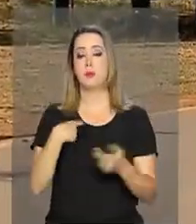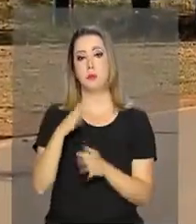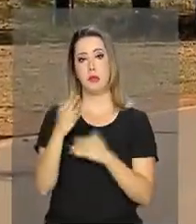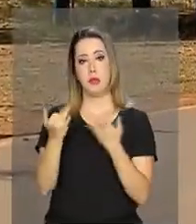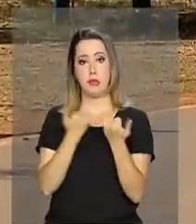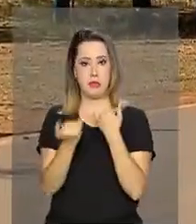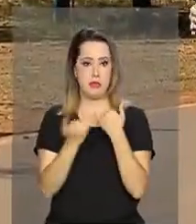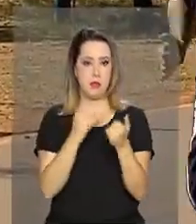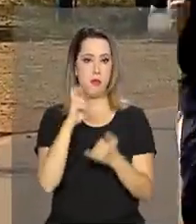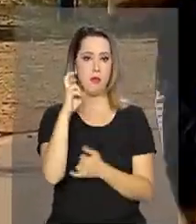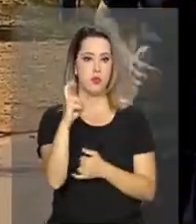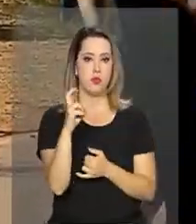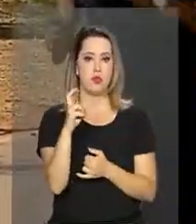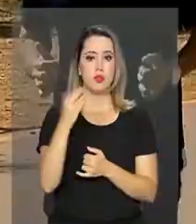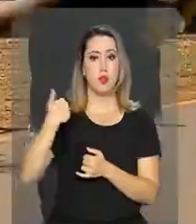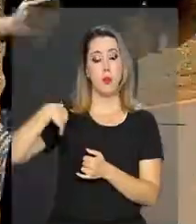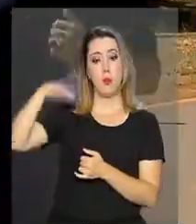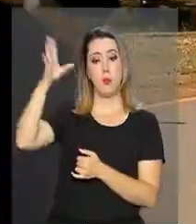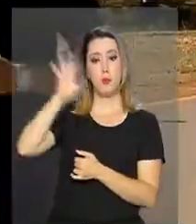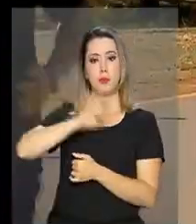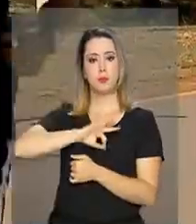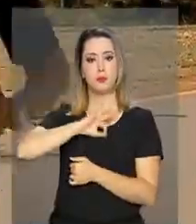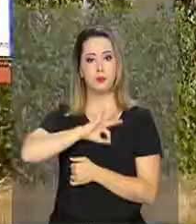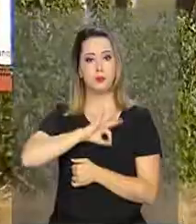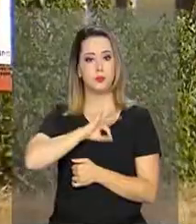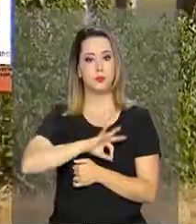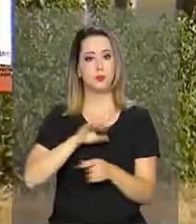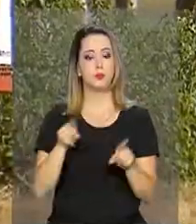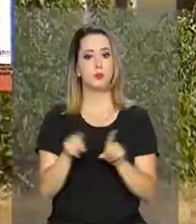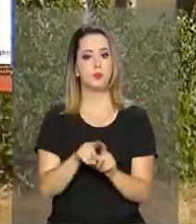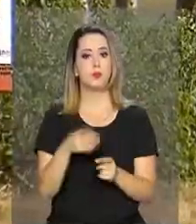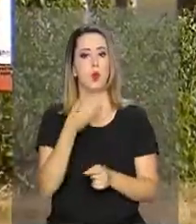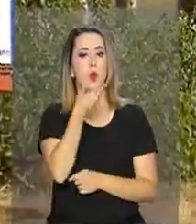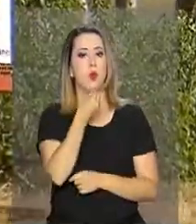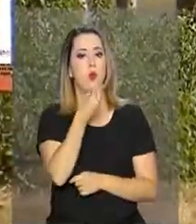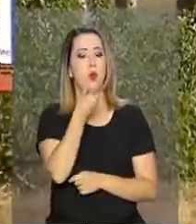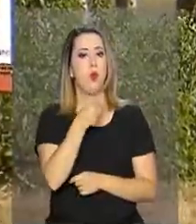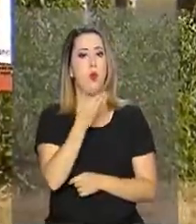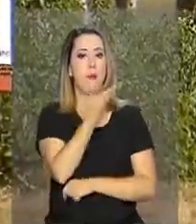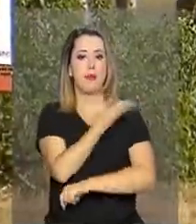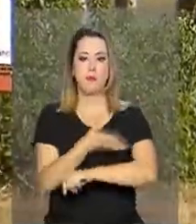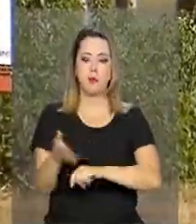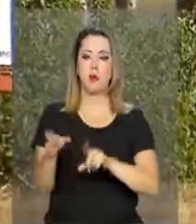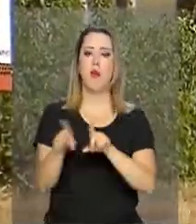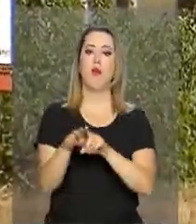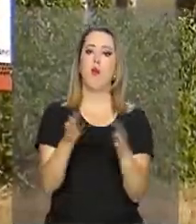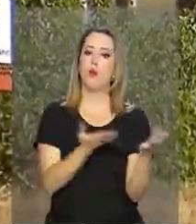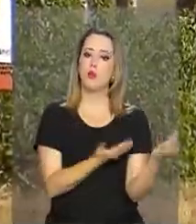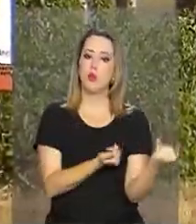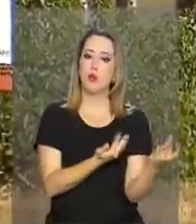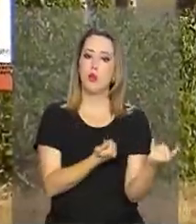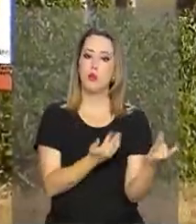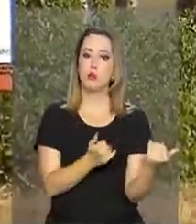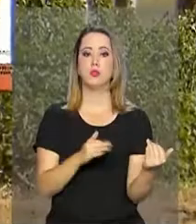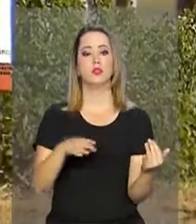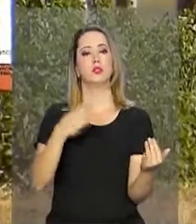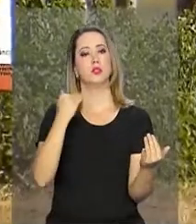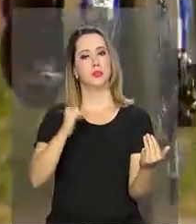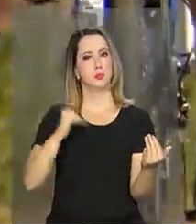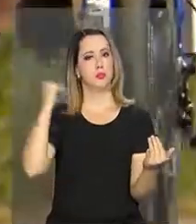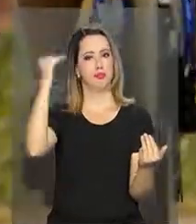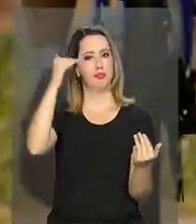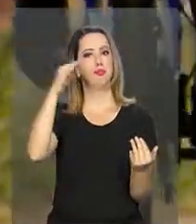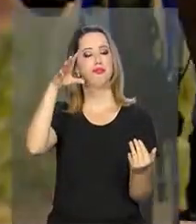de cinco ou mais salários mínimos homens brancos jovens e de alto nível educacional